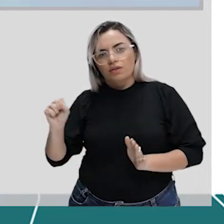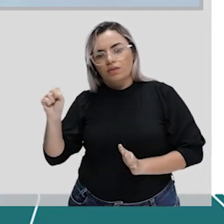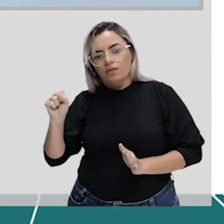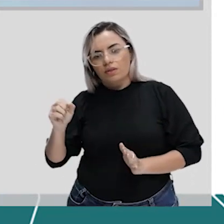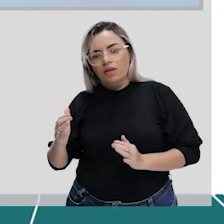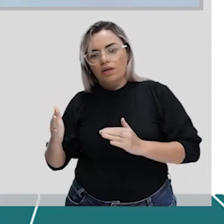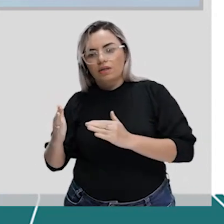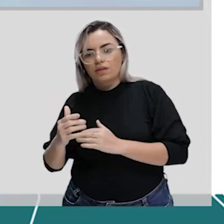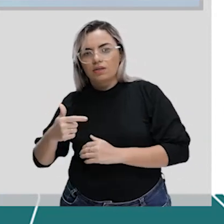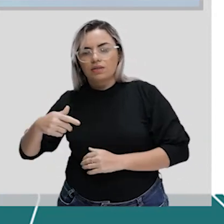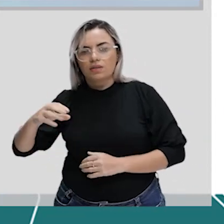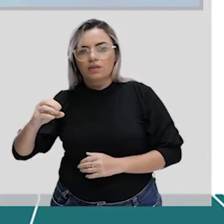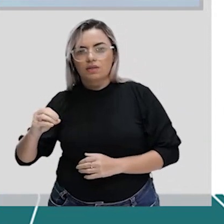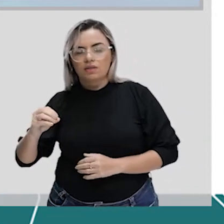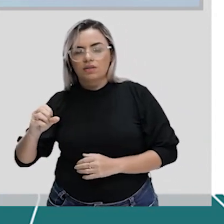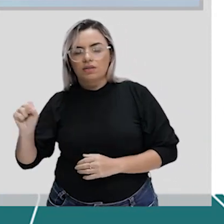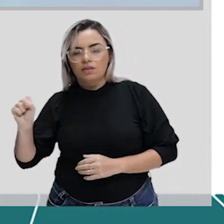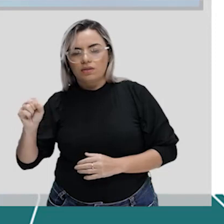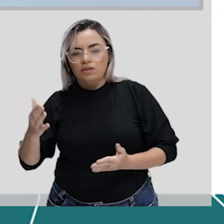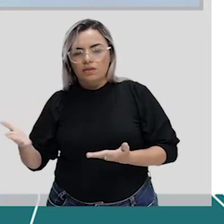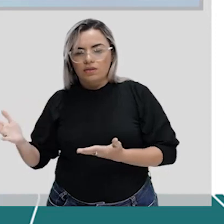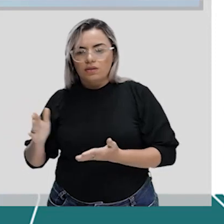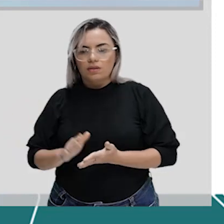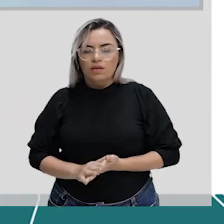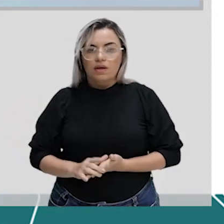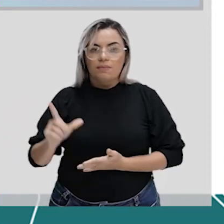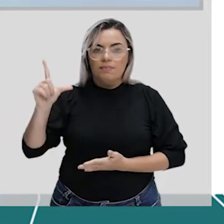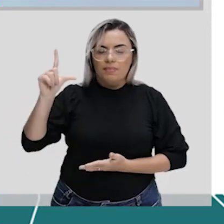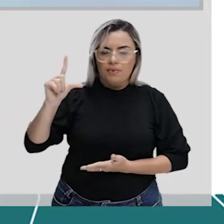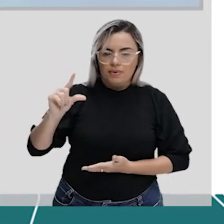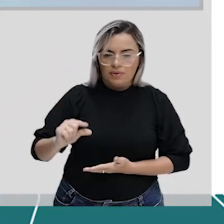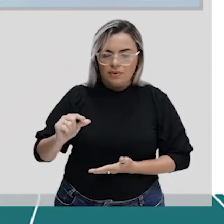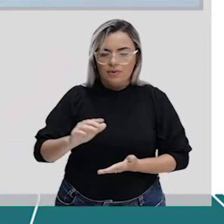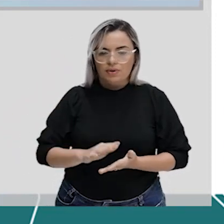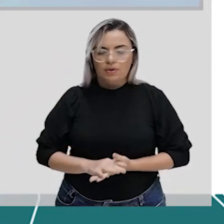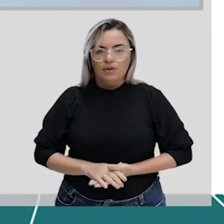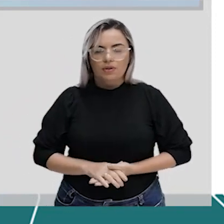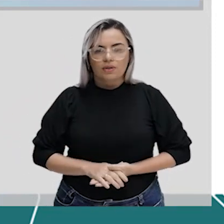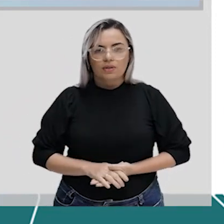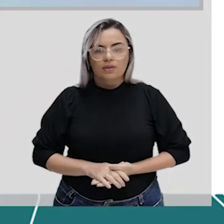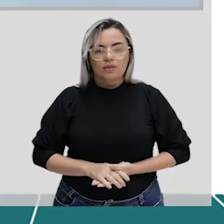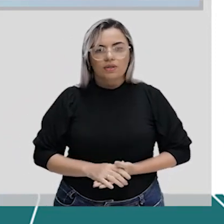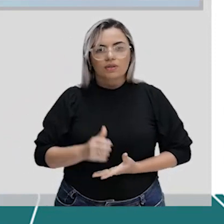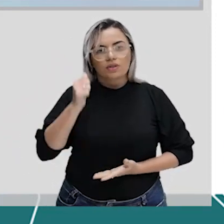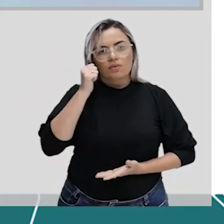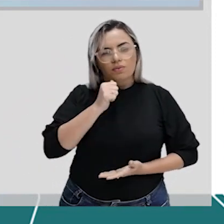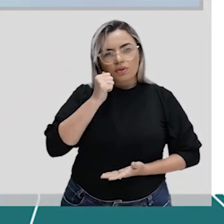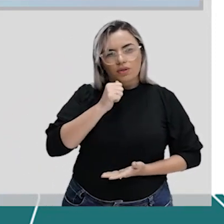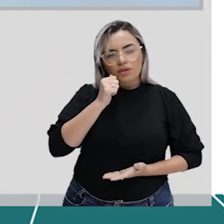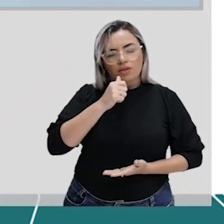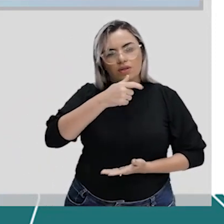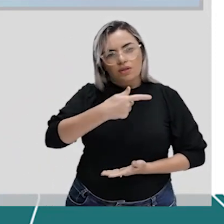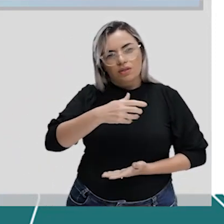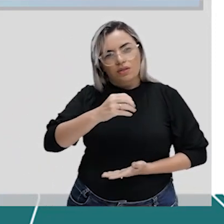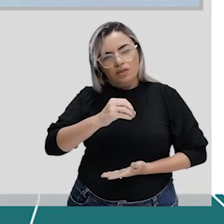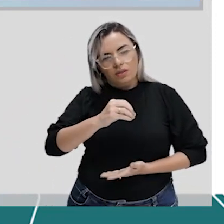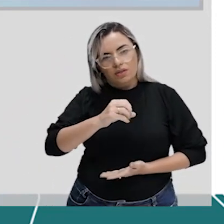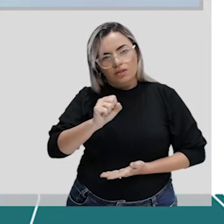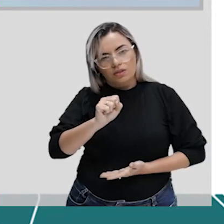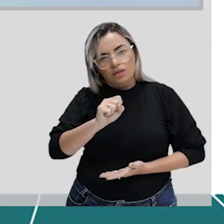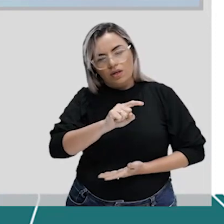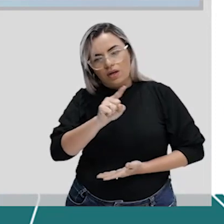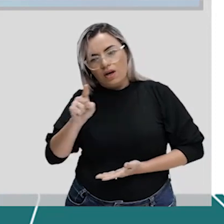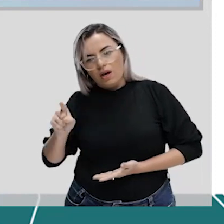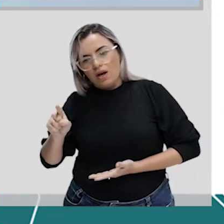O tempo é reduzido em relação à apresentação das mulheres, que a das mulheres gira em torno de 70 a 90